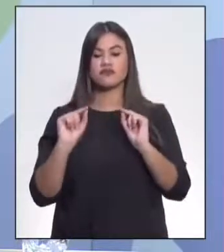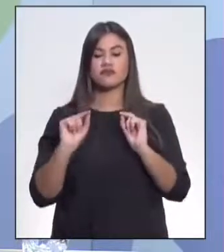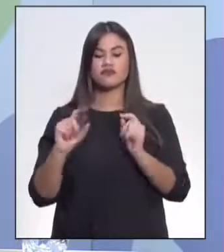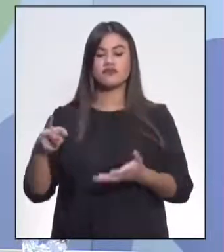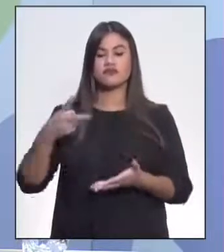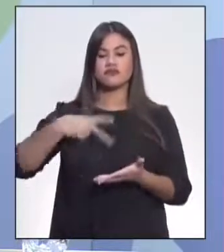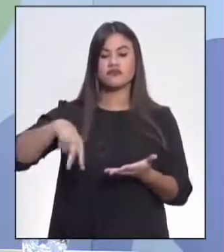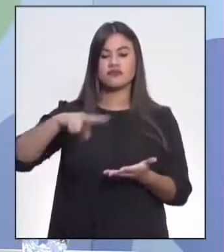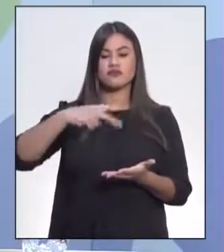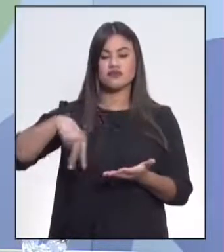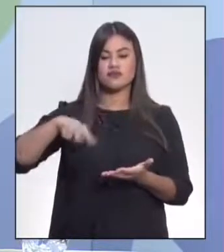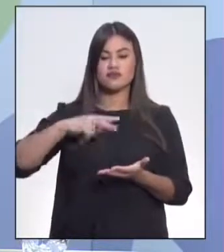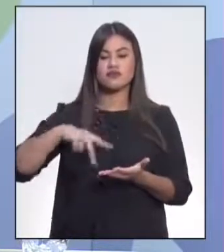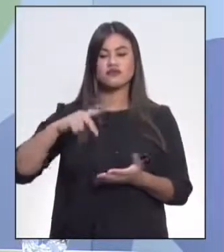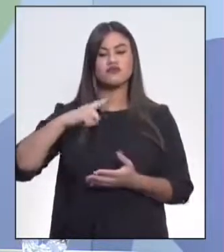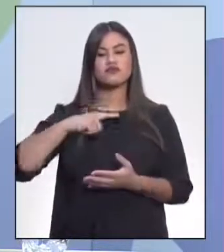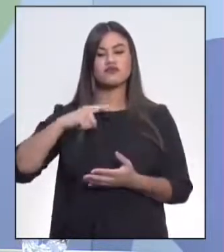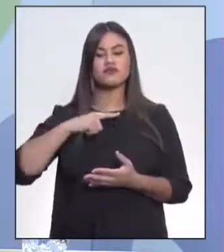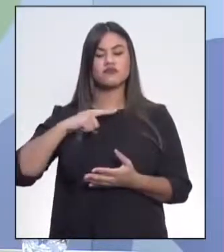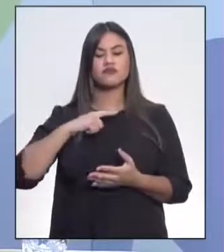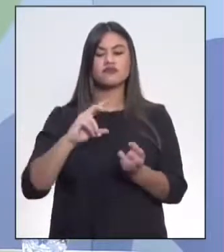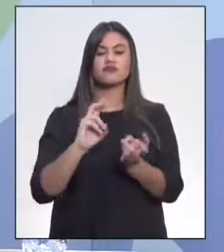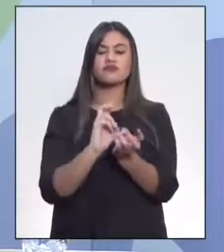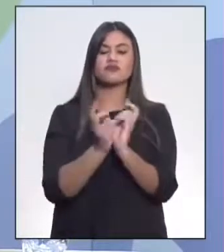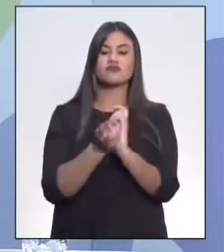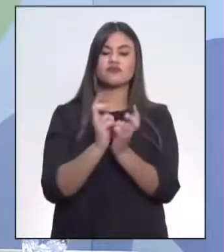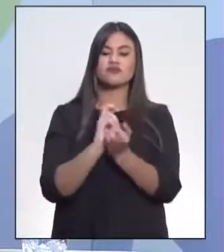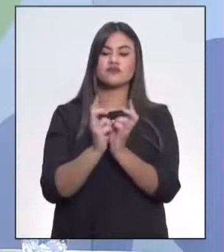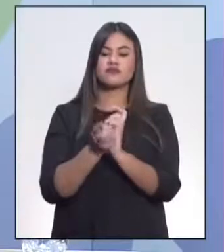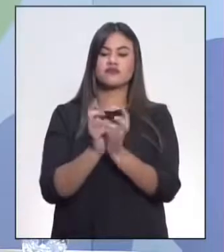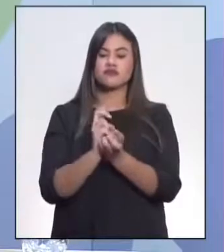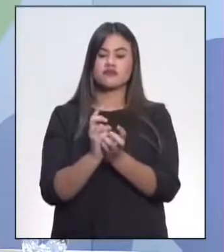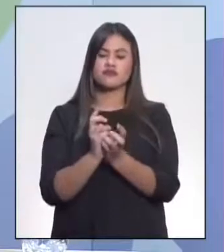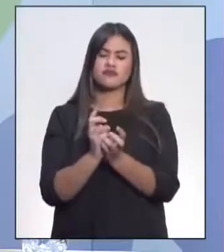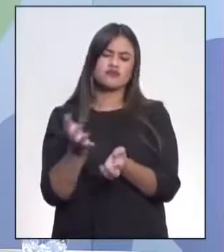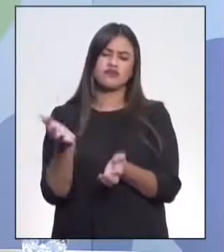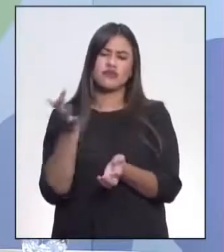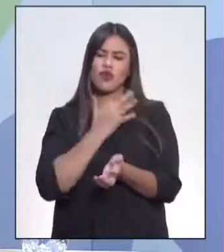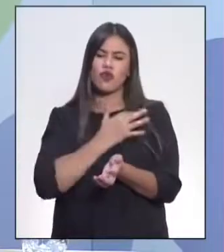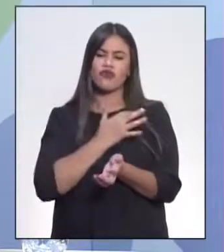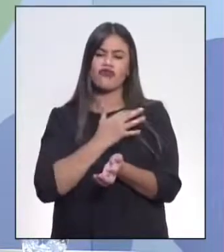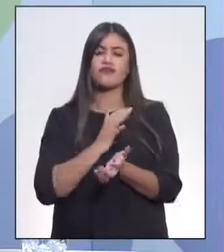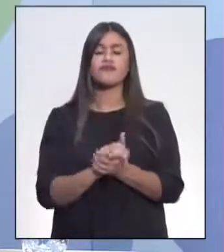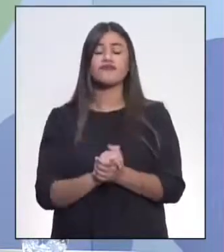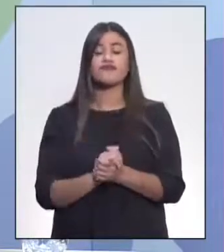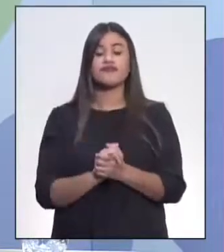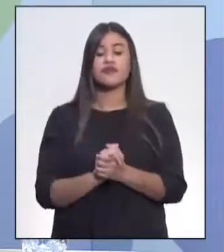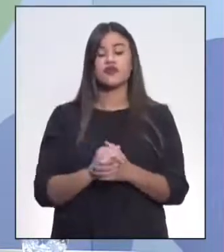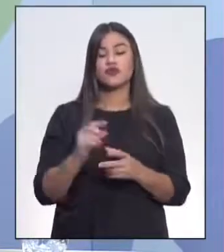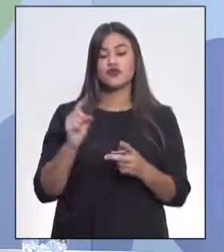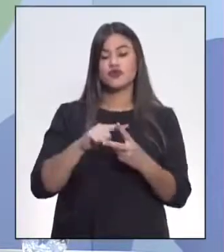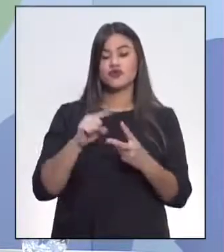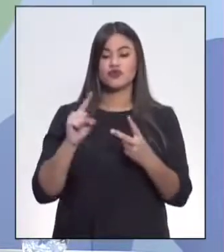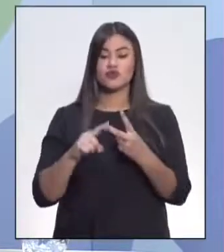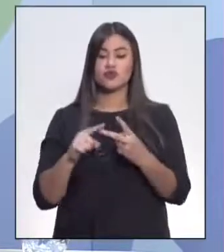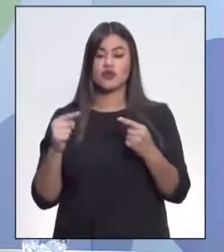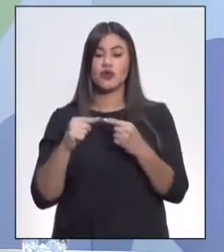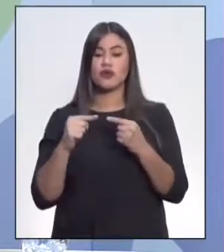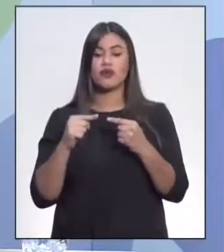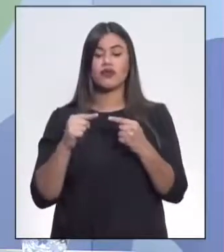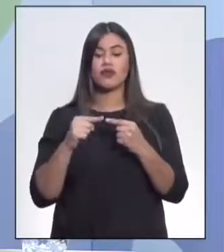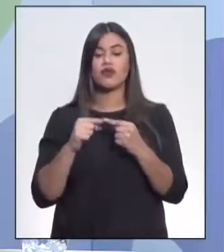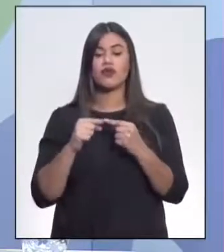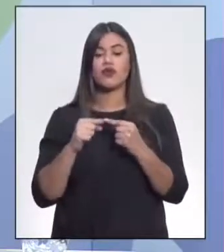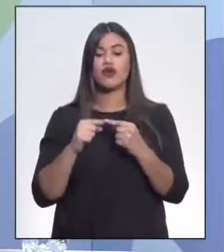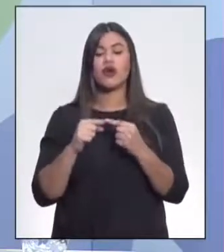essa relação com a capoeira, ela é bem óbvia, né, porque tanto o ukulele como a capoeira são danças, na verdade, são